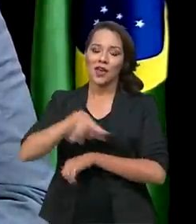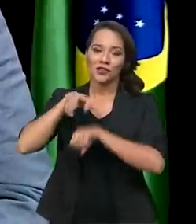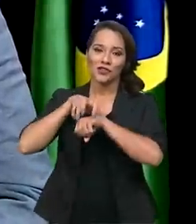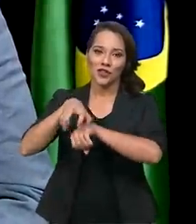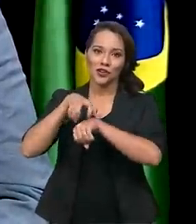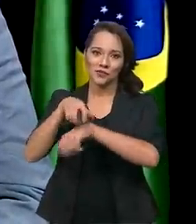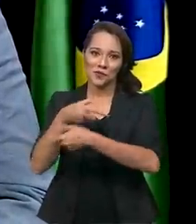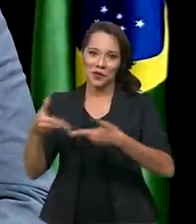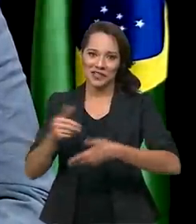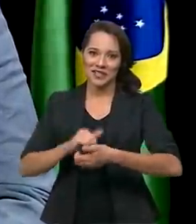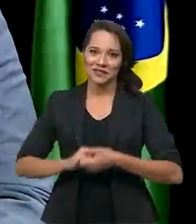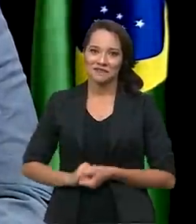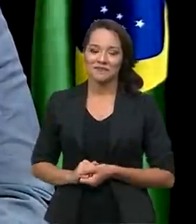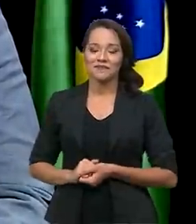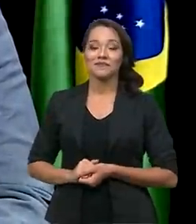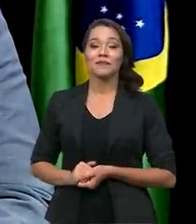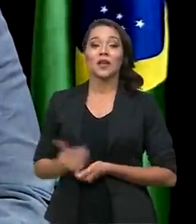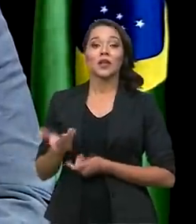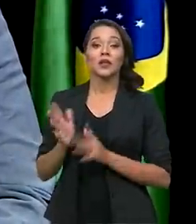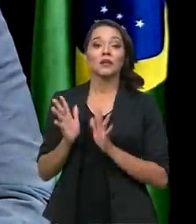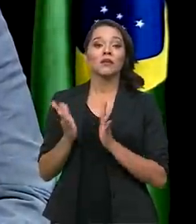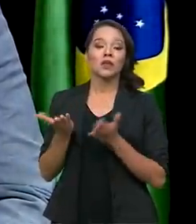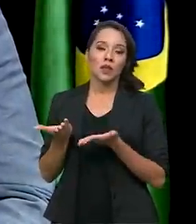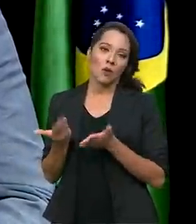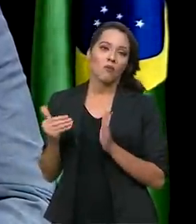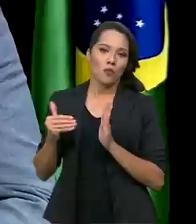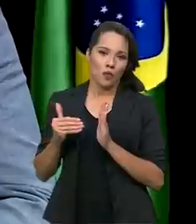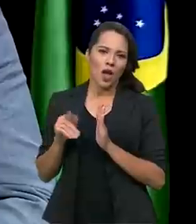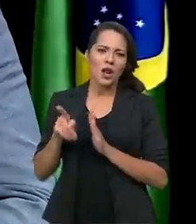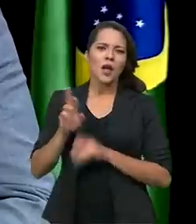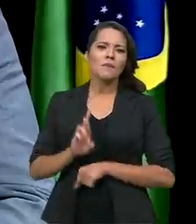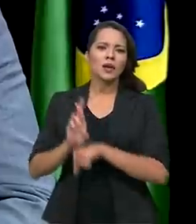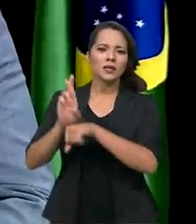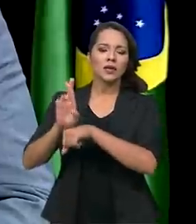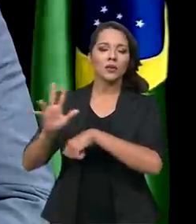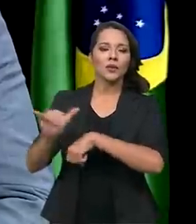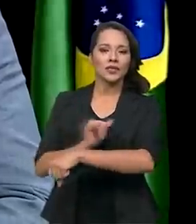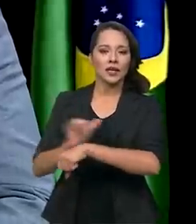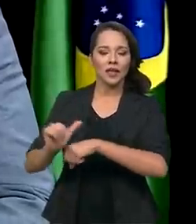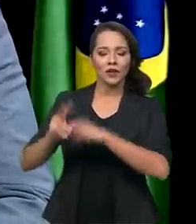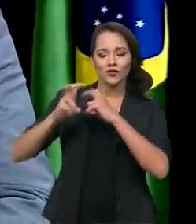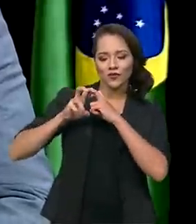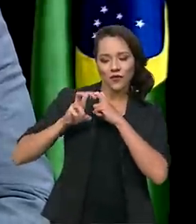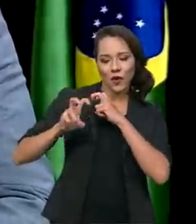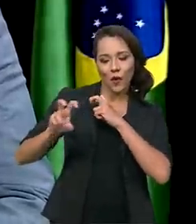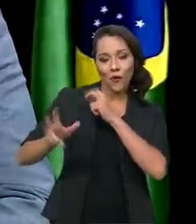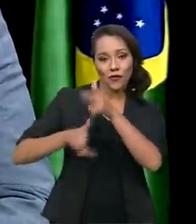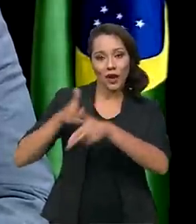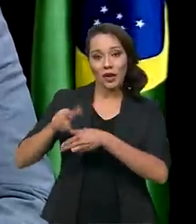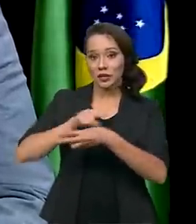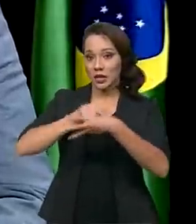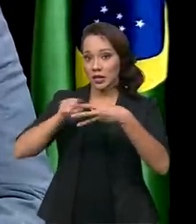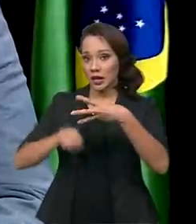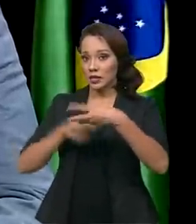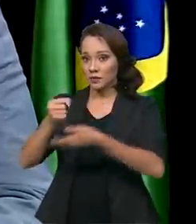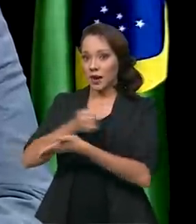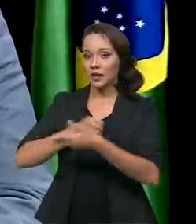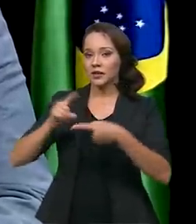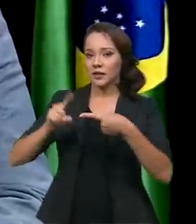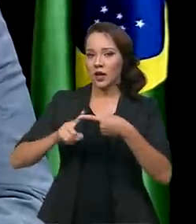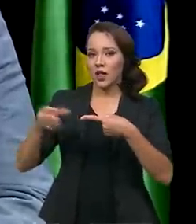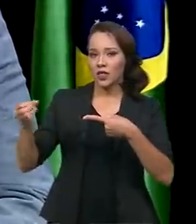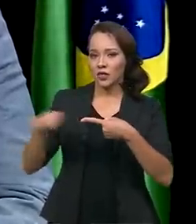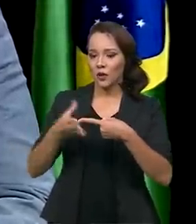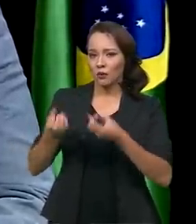transportes. Ele, no final das contas, representa uma estratégia ferroviária baseada em três pilares: um pilar de